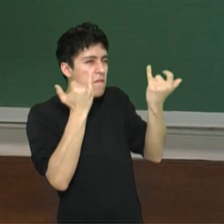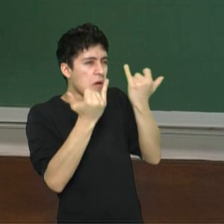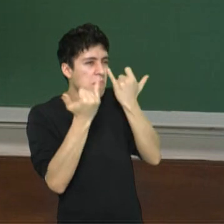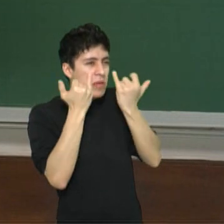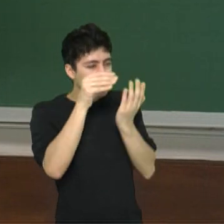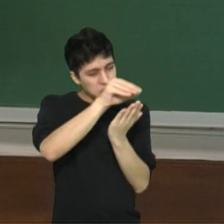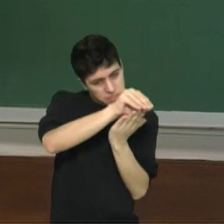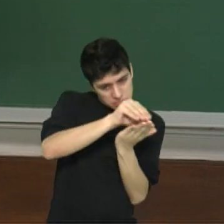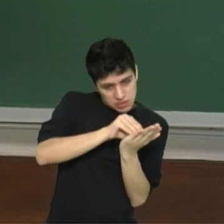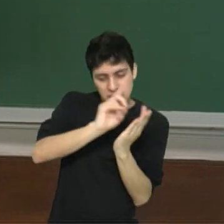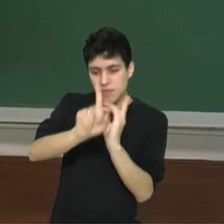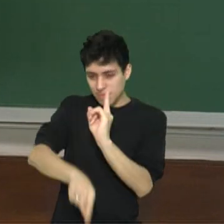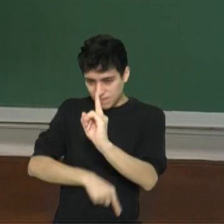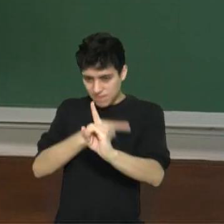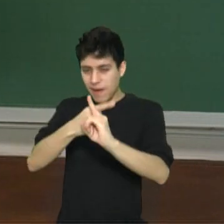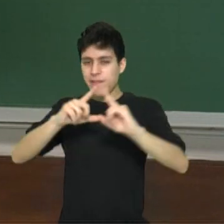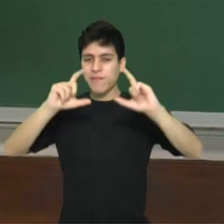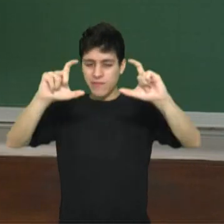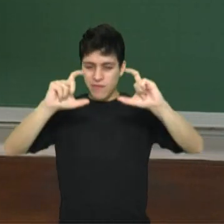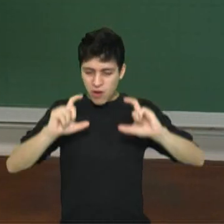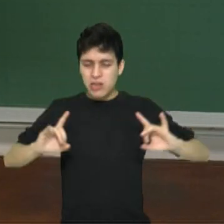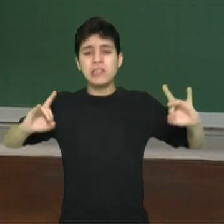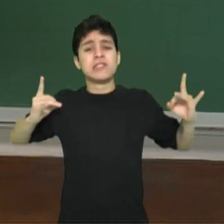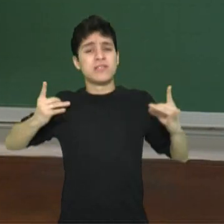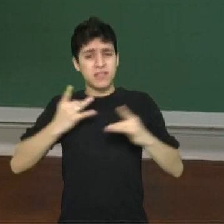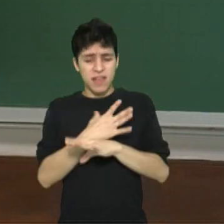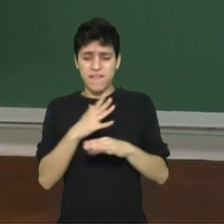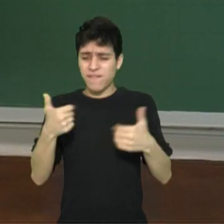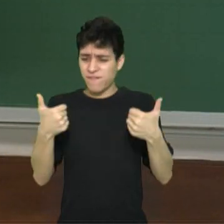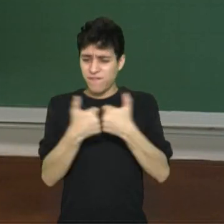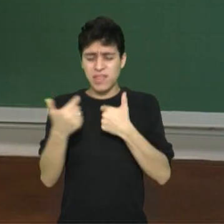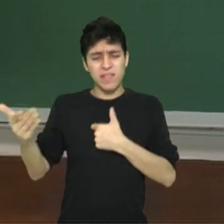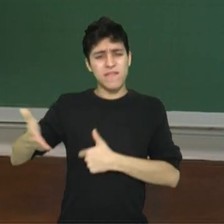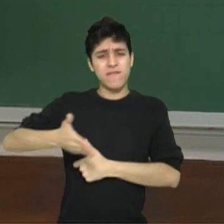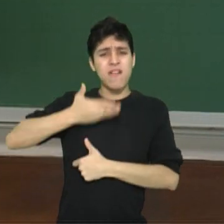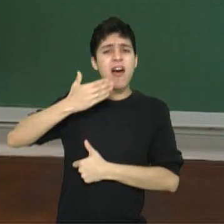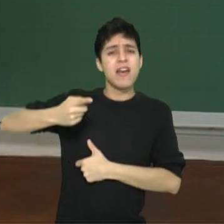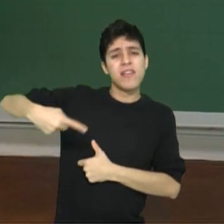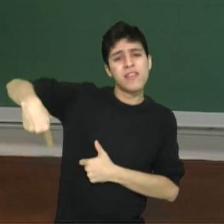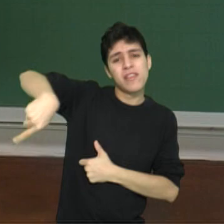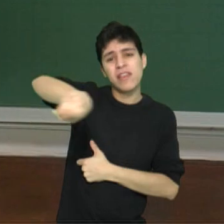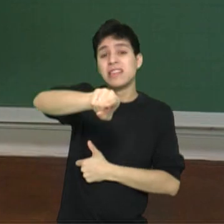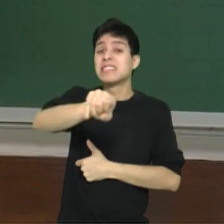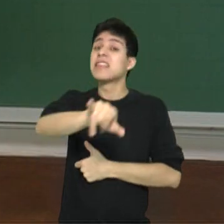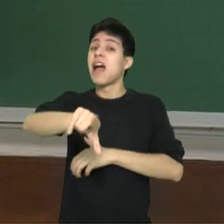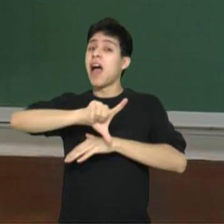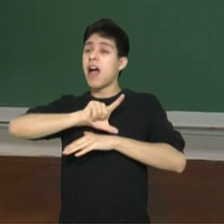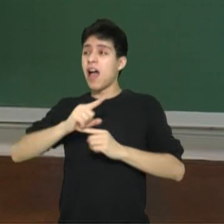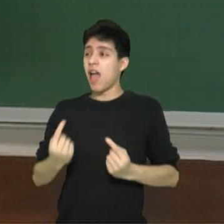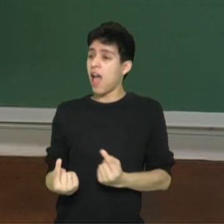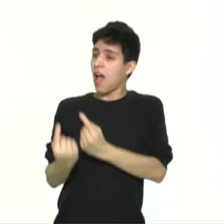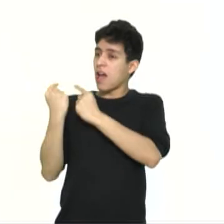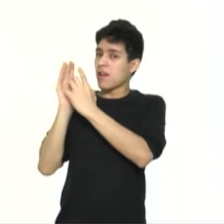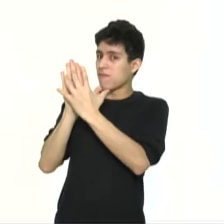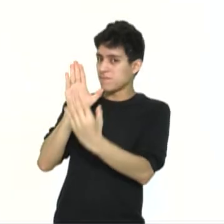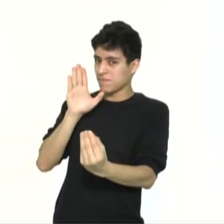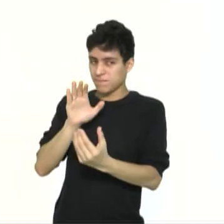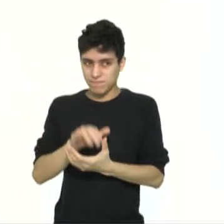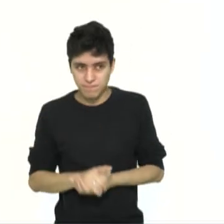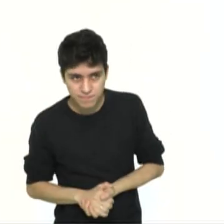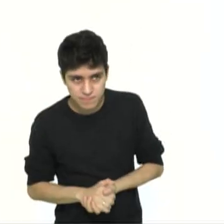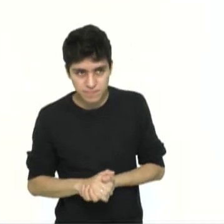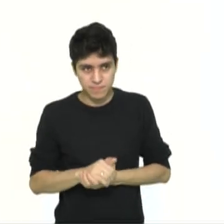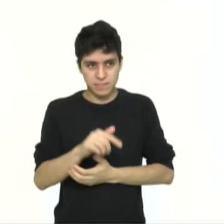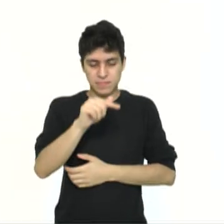tenha o formulário em mãos, que aí não tem erro. Física vai ficar muito fácil se você fizer isso aqui, tá? Então, substituindo